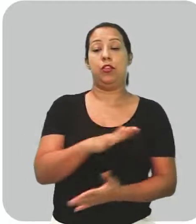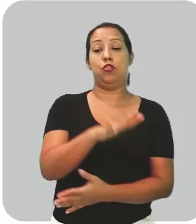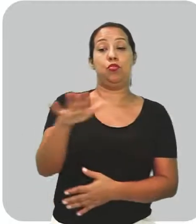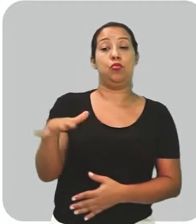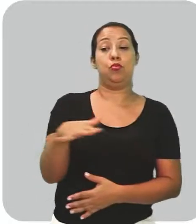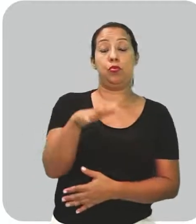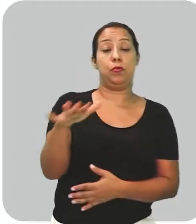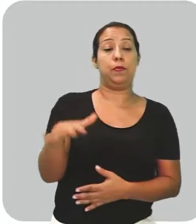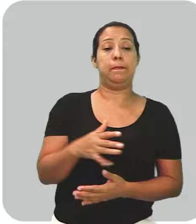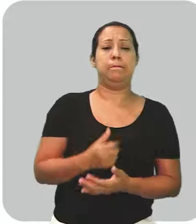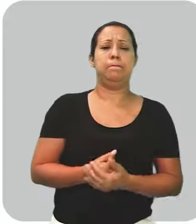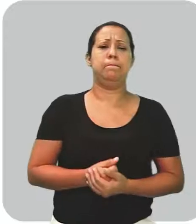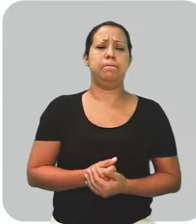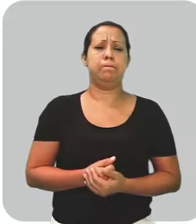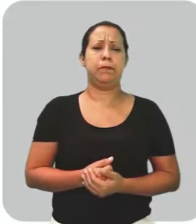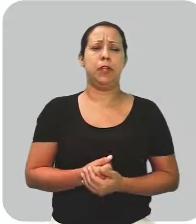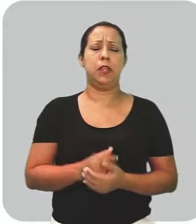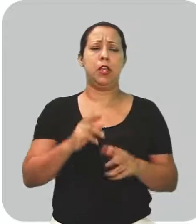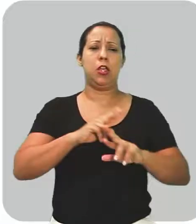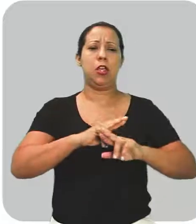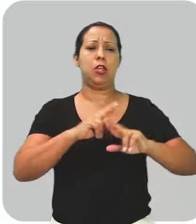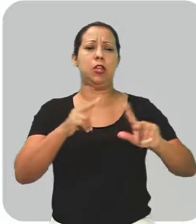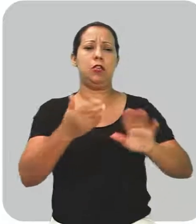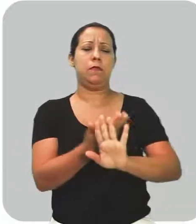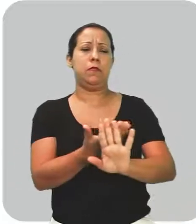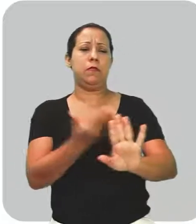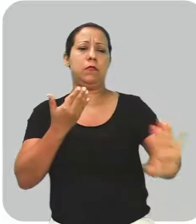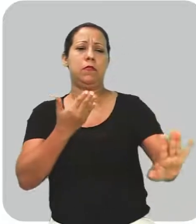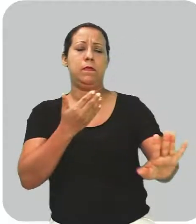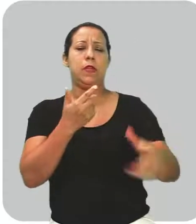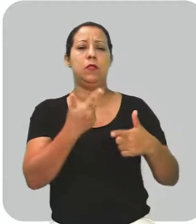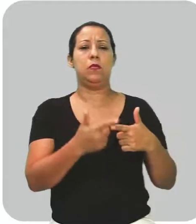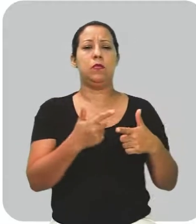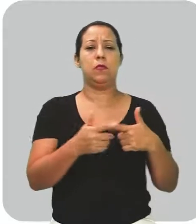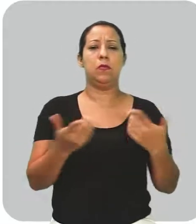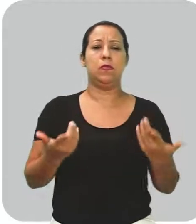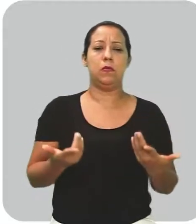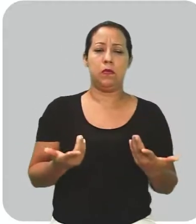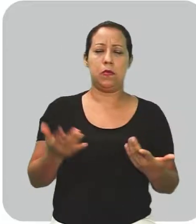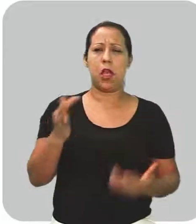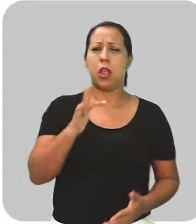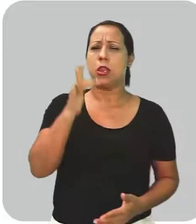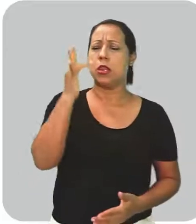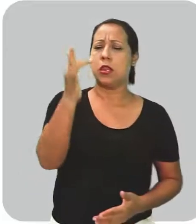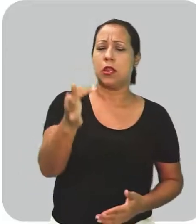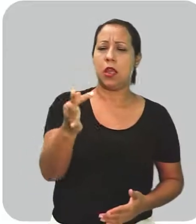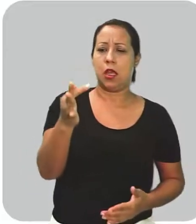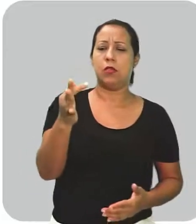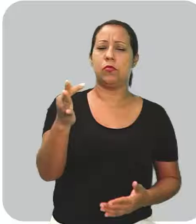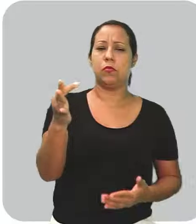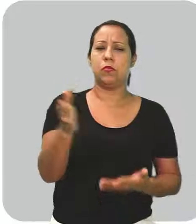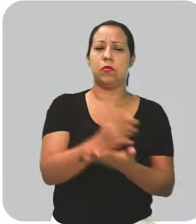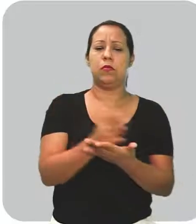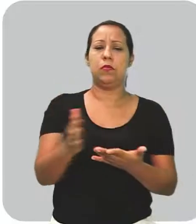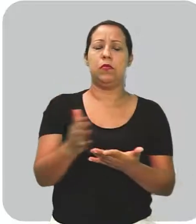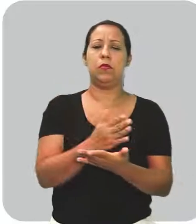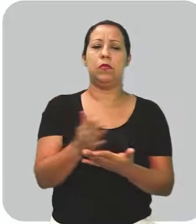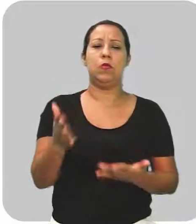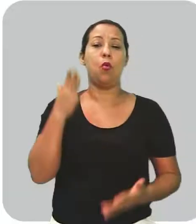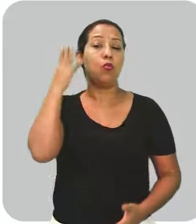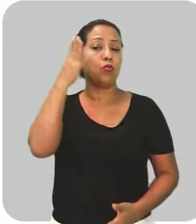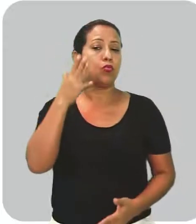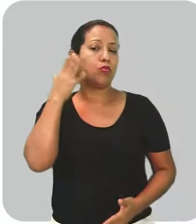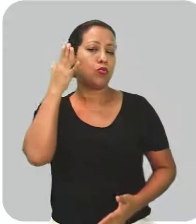contra a maré, desde a véspera, durante a palestra, entre as